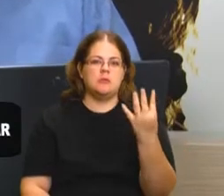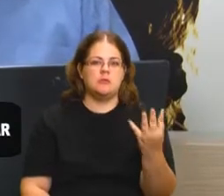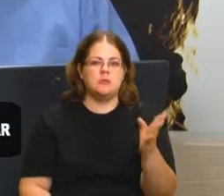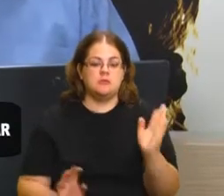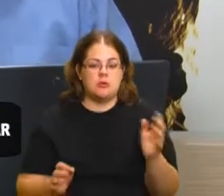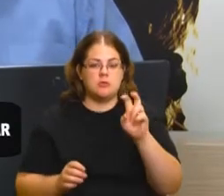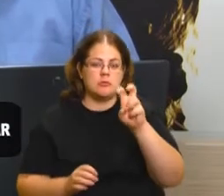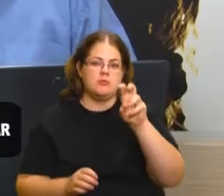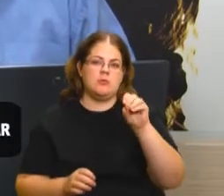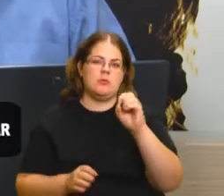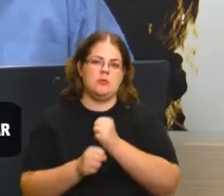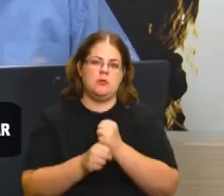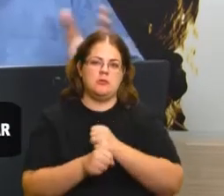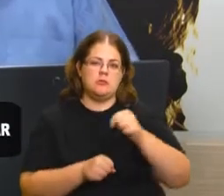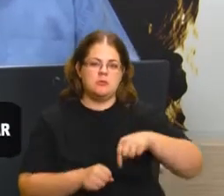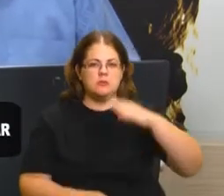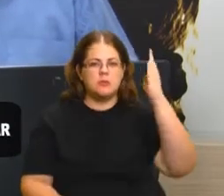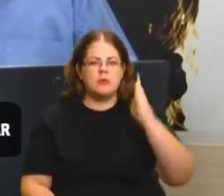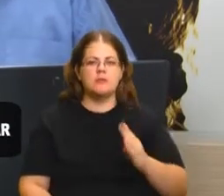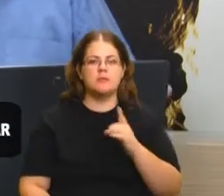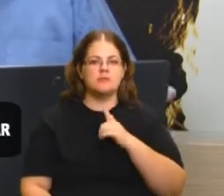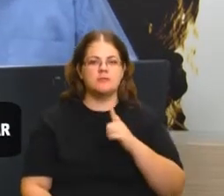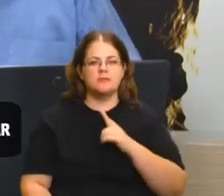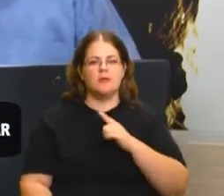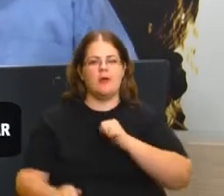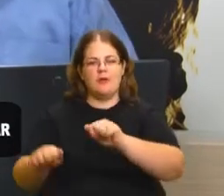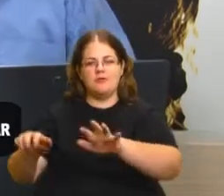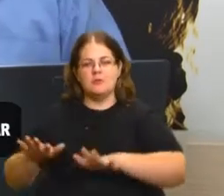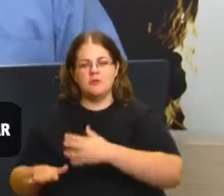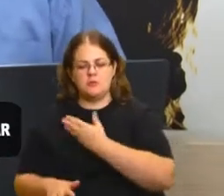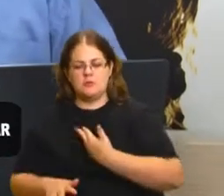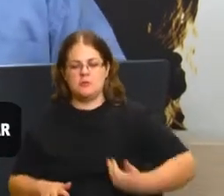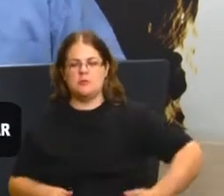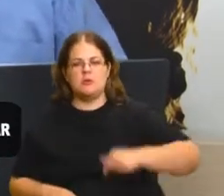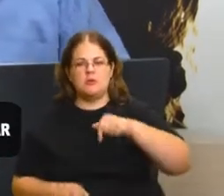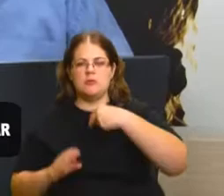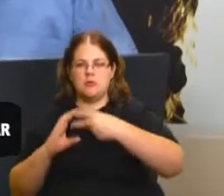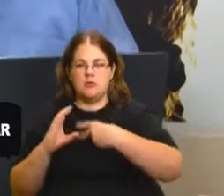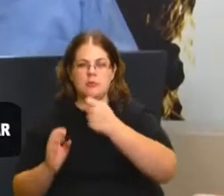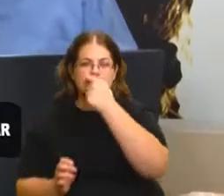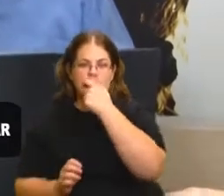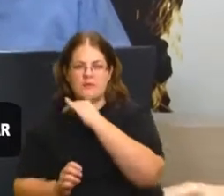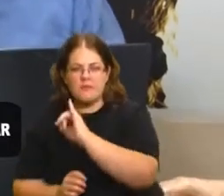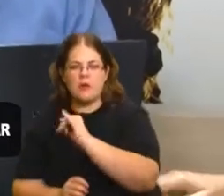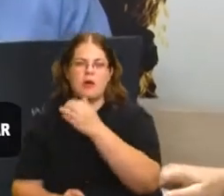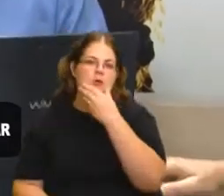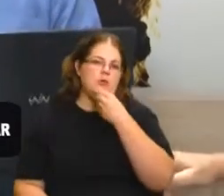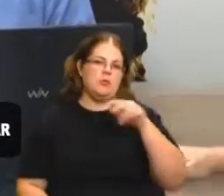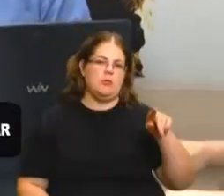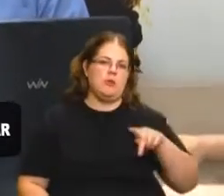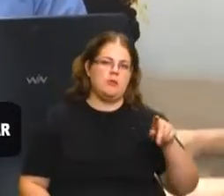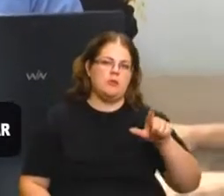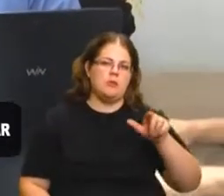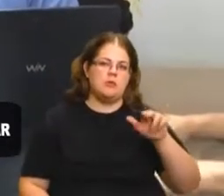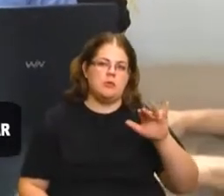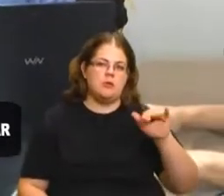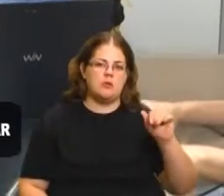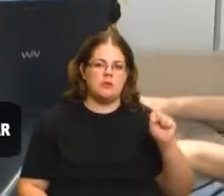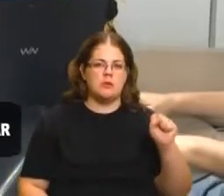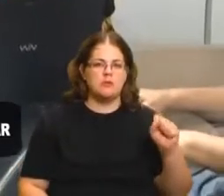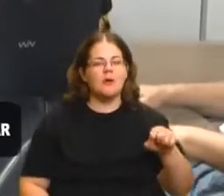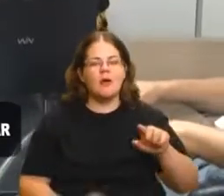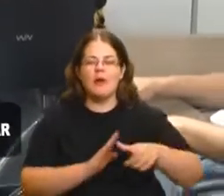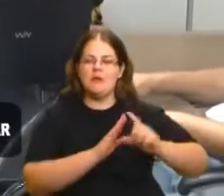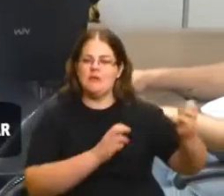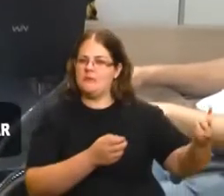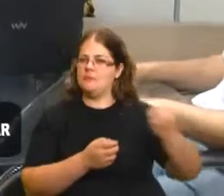audiência pública aqui na Câmara Municipal, vereador Ivan Duarte, professor Luiz Carlos Lucas, e o senhor ia falar do ato institucional de número 5, já